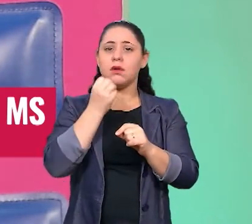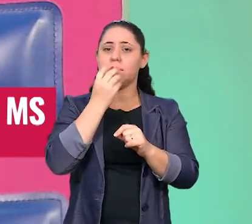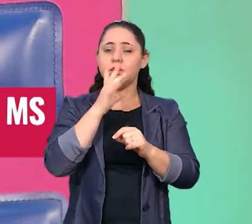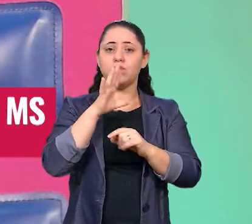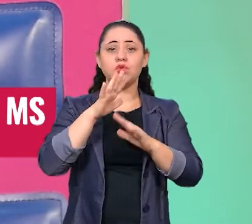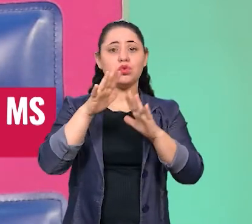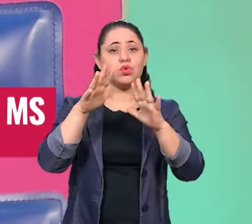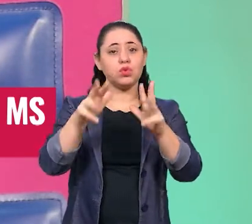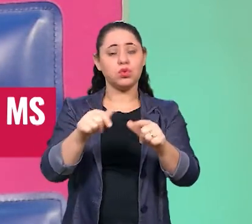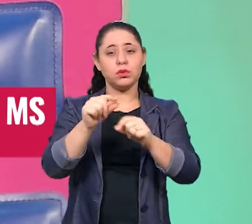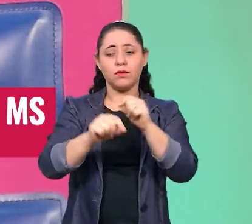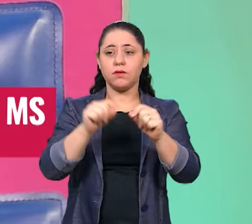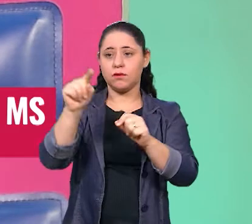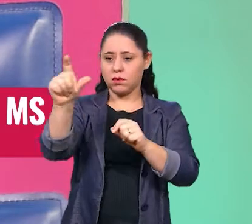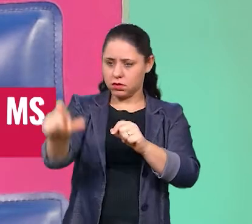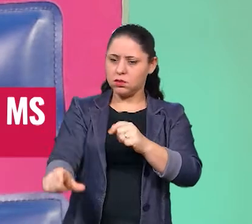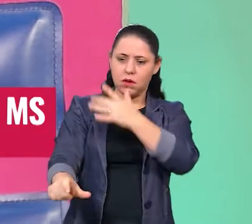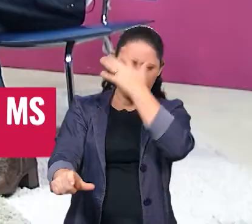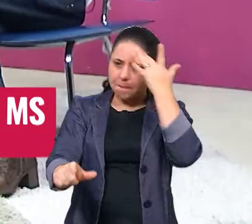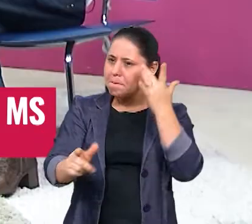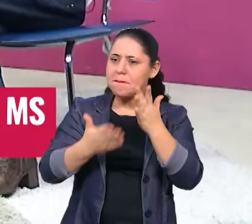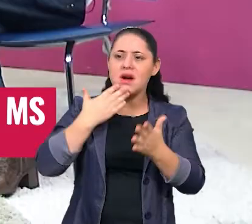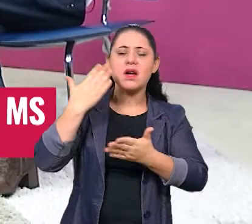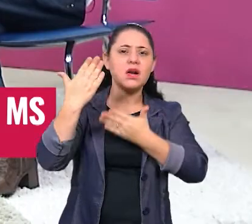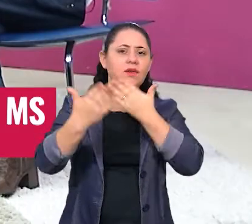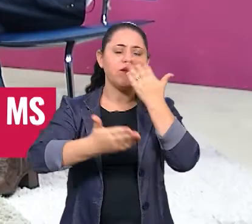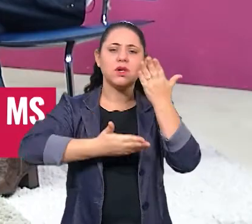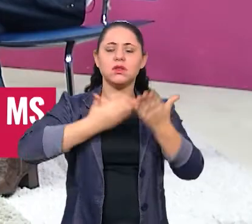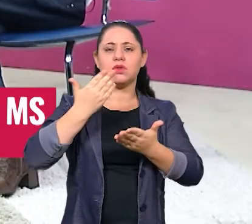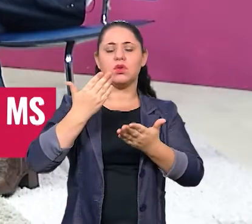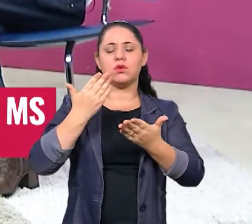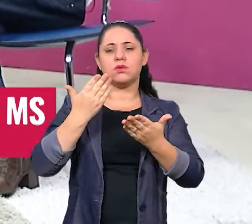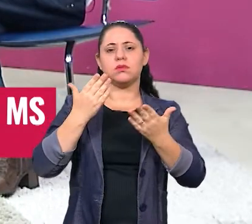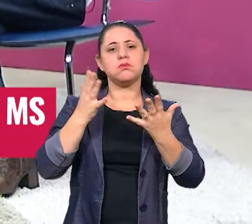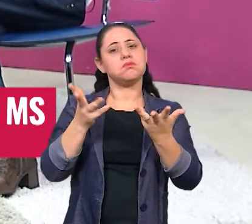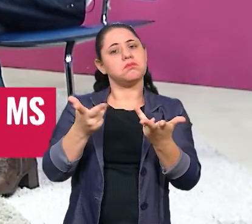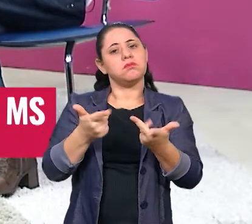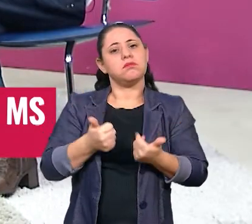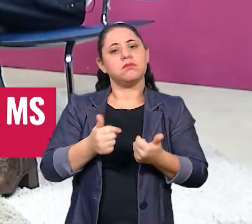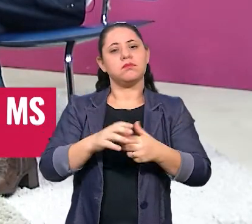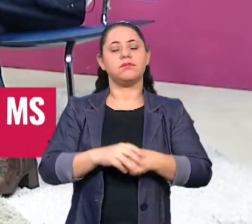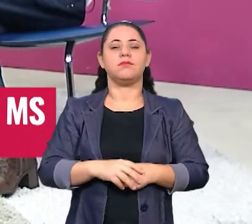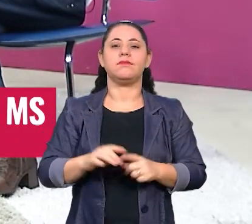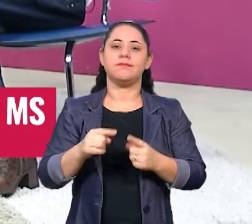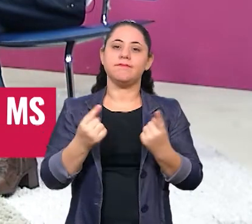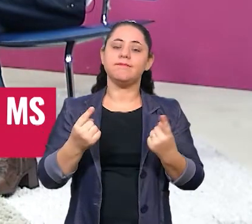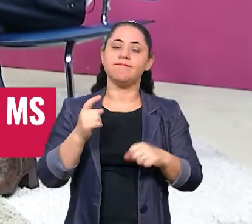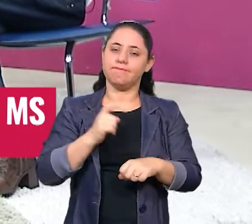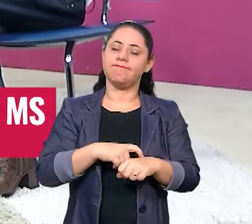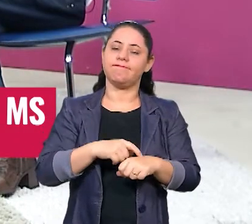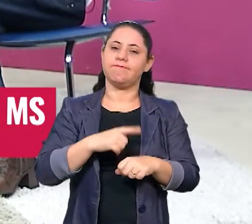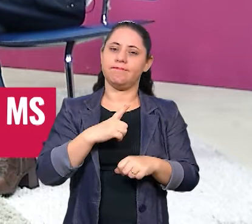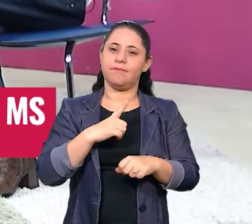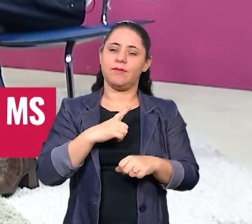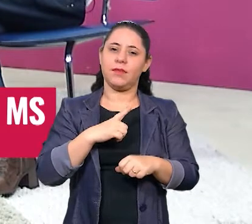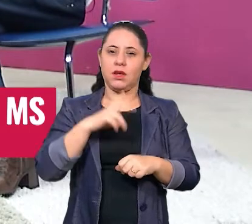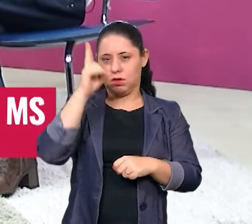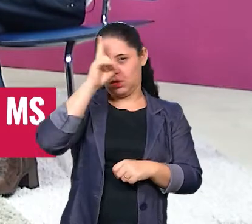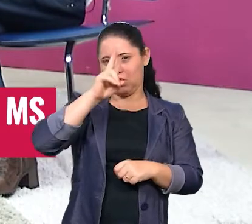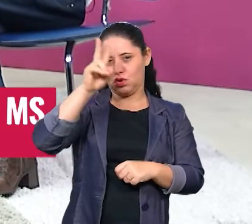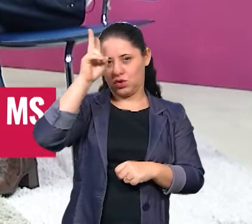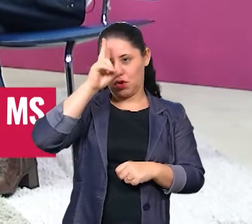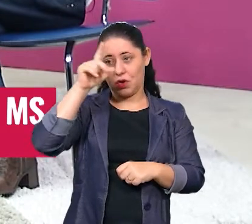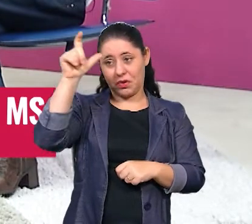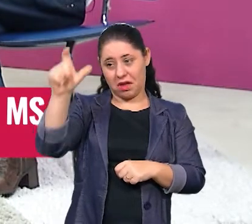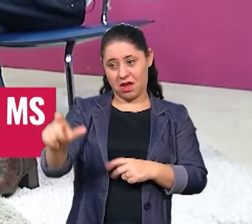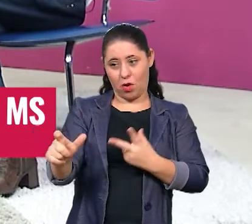puxa, você é maravilhoso, você é incrível, né? Então, mas assim, esses momentos, assim, esse histórico da Tati, eu ainda não tive essa